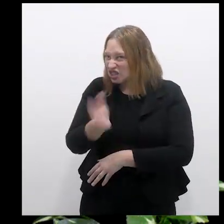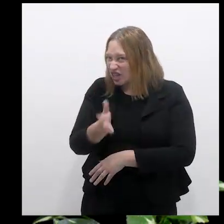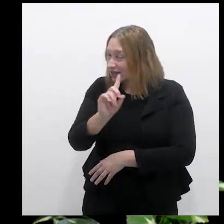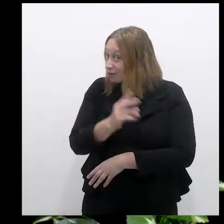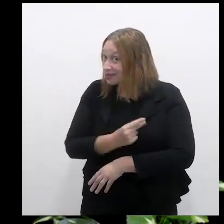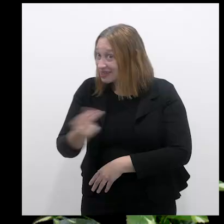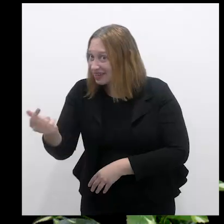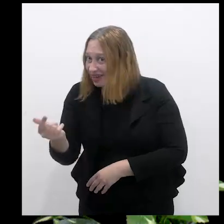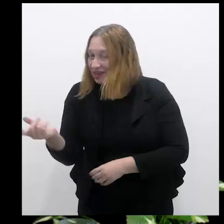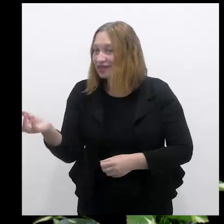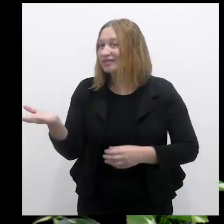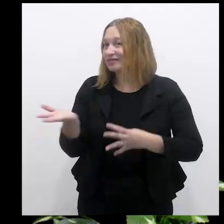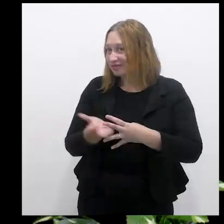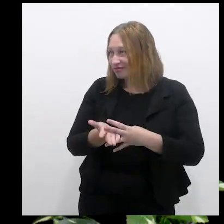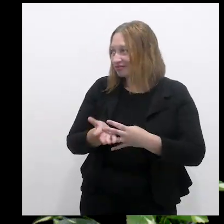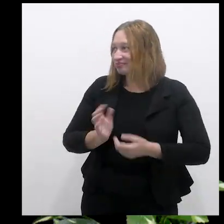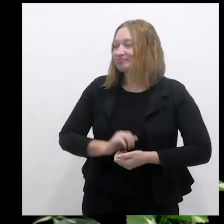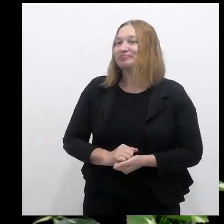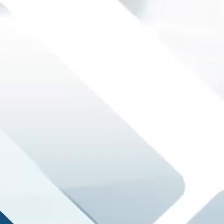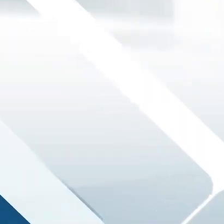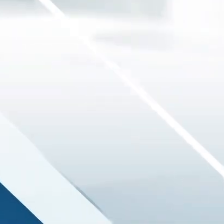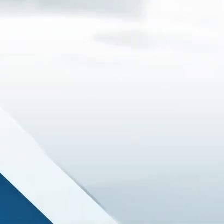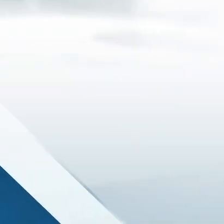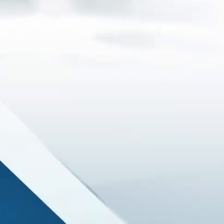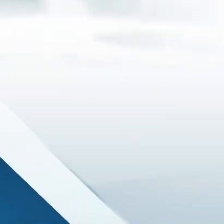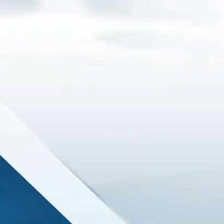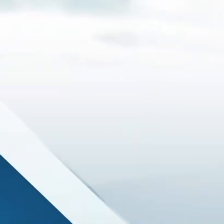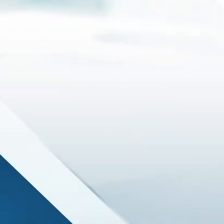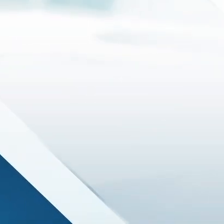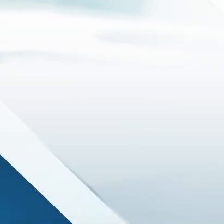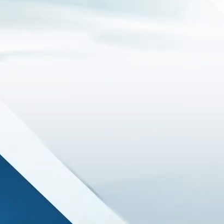A gente volta já já, não sai daí que é bem rapidinho.